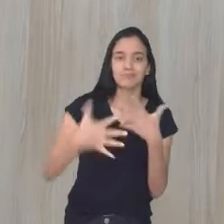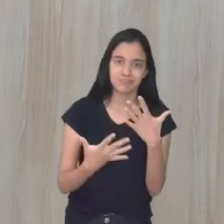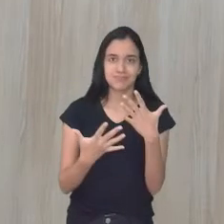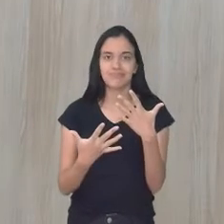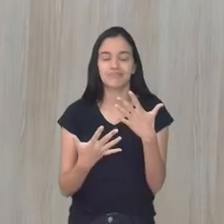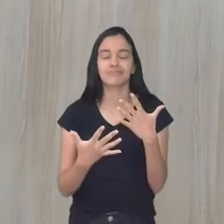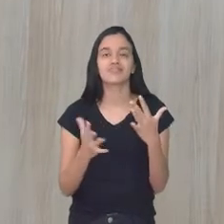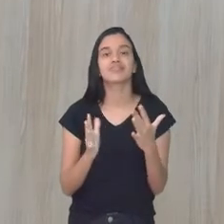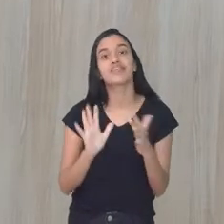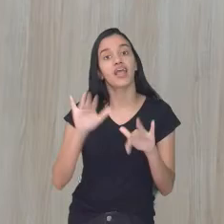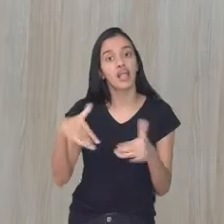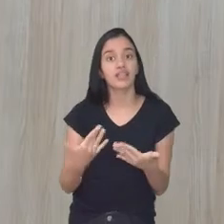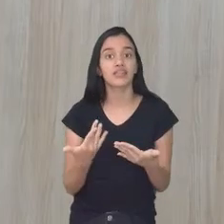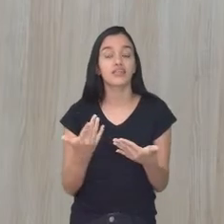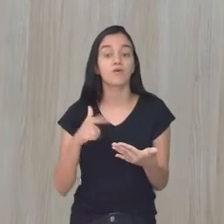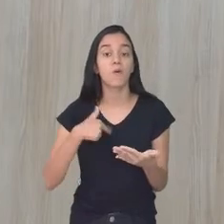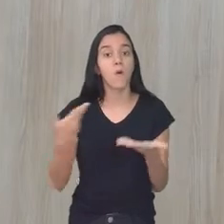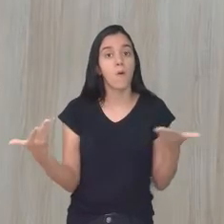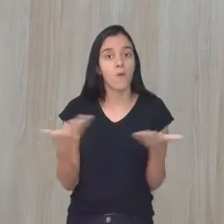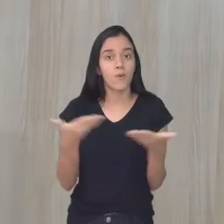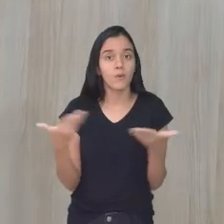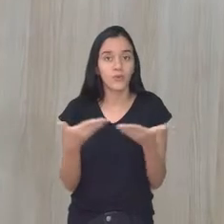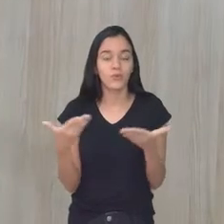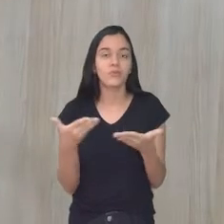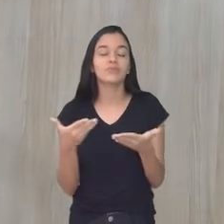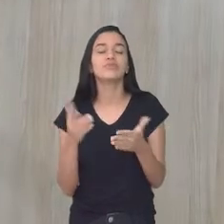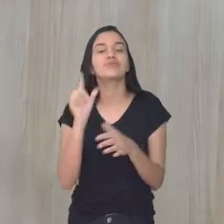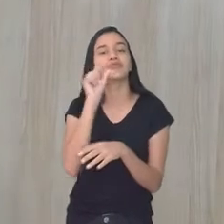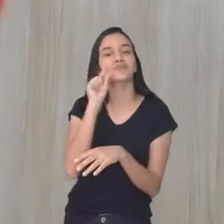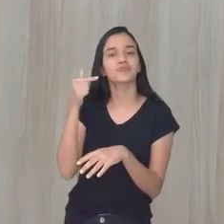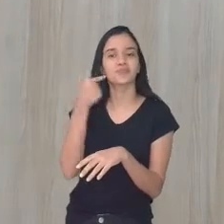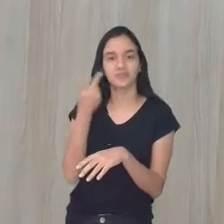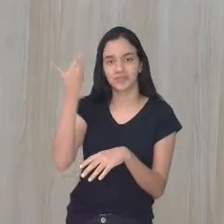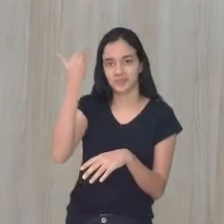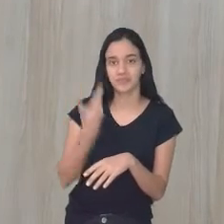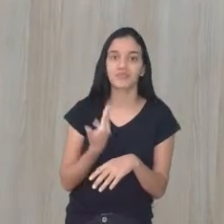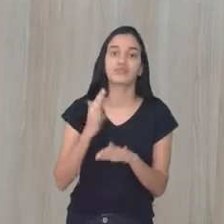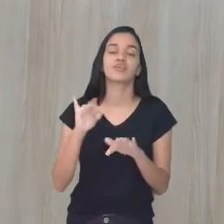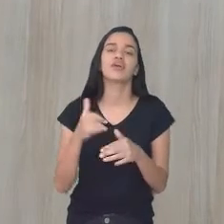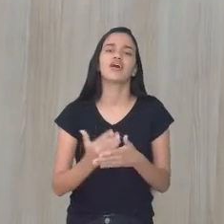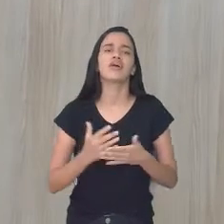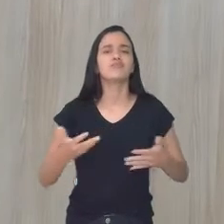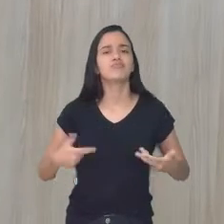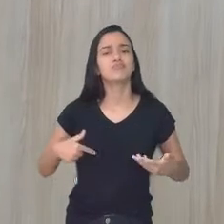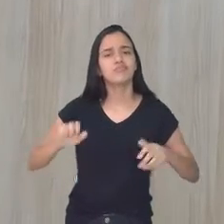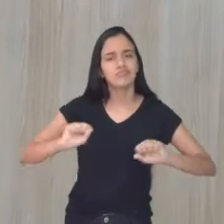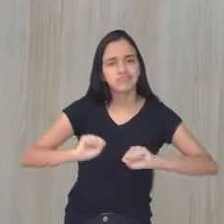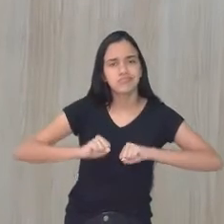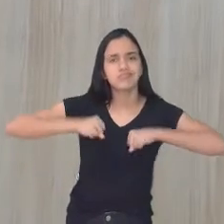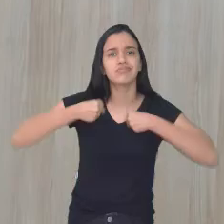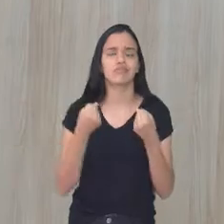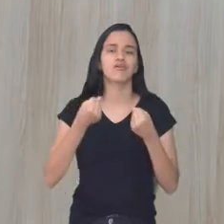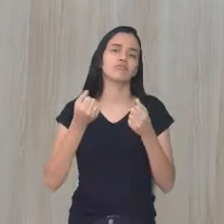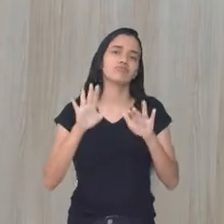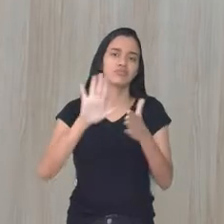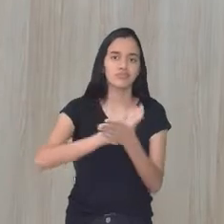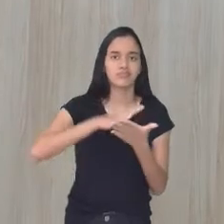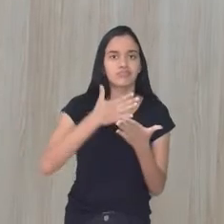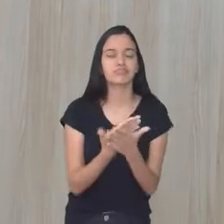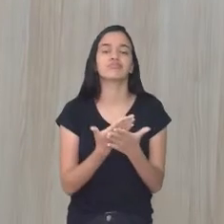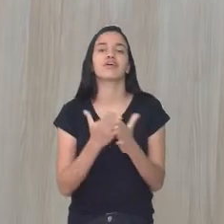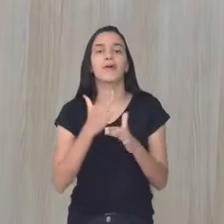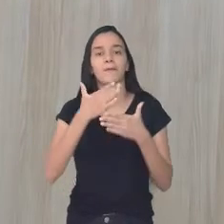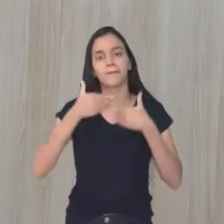sinais. E aí, nós hoje estamos aqui, ó, com Midian, se esforçando, fazendo o melhor que ela